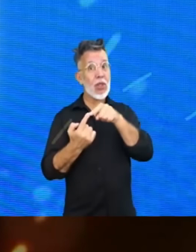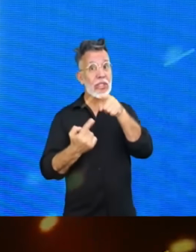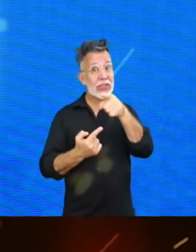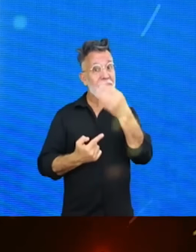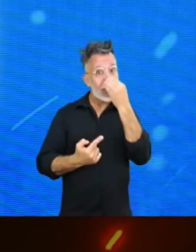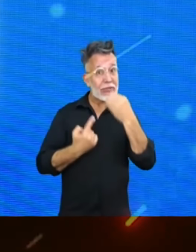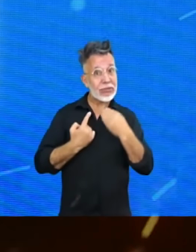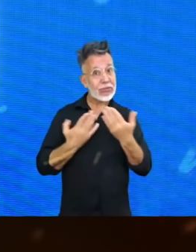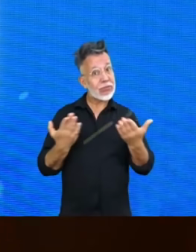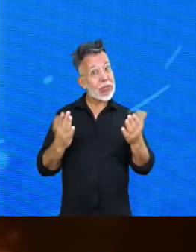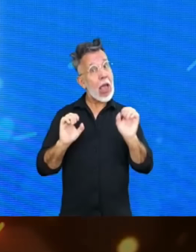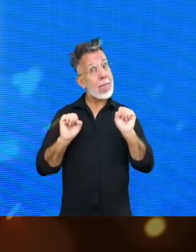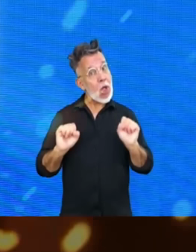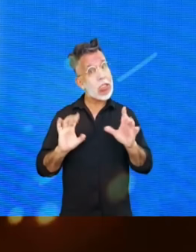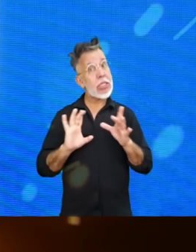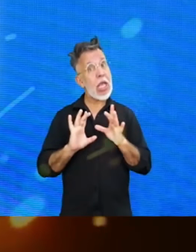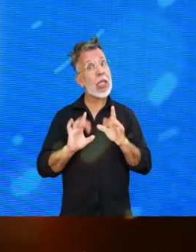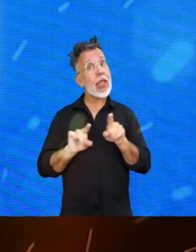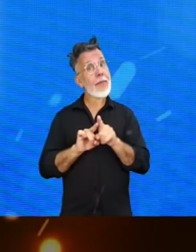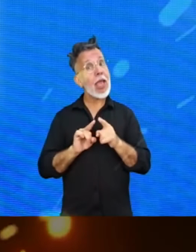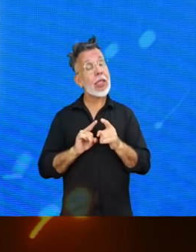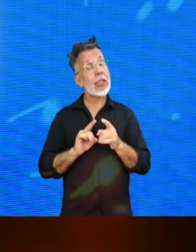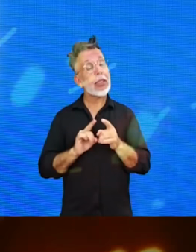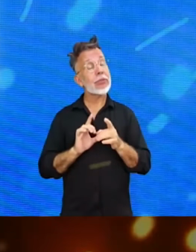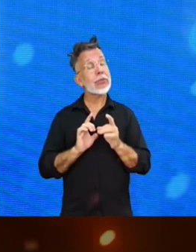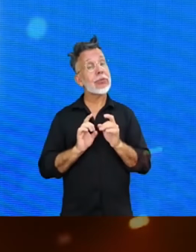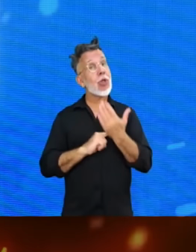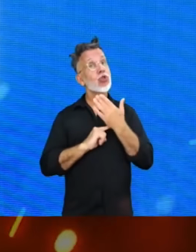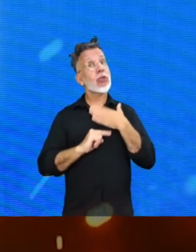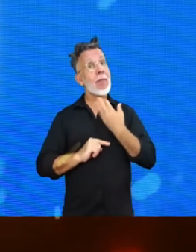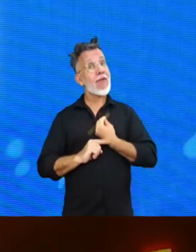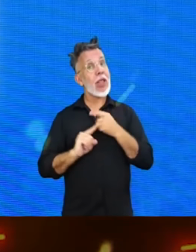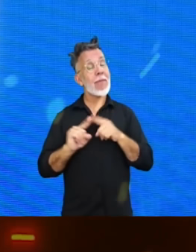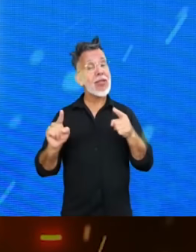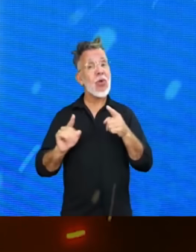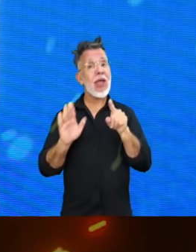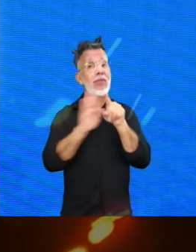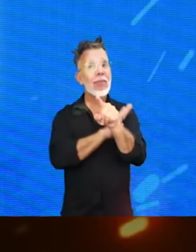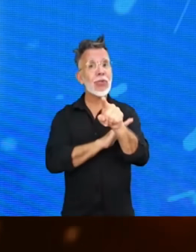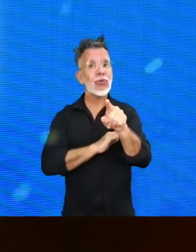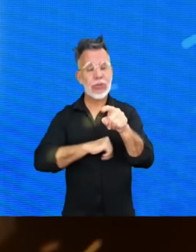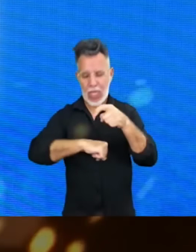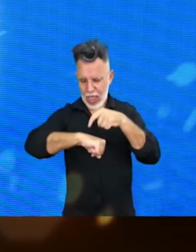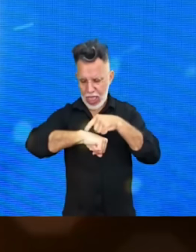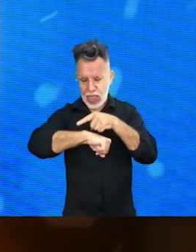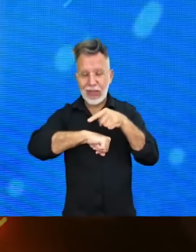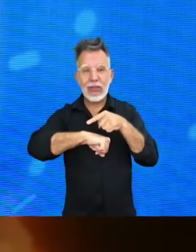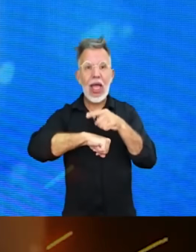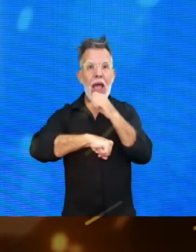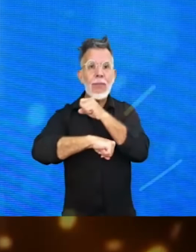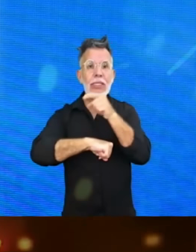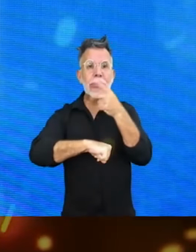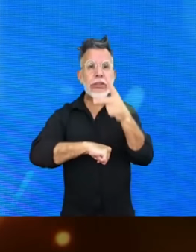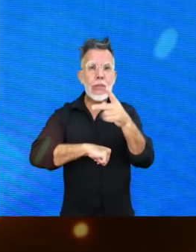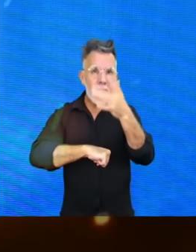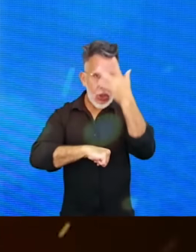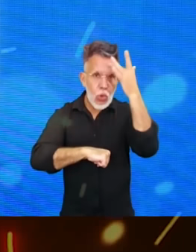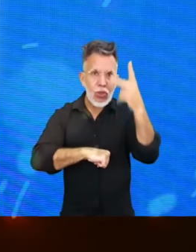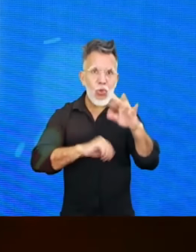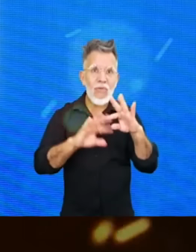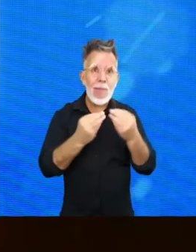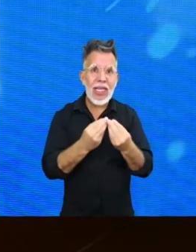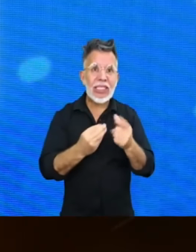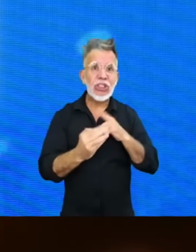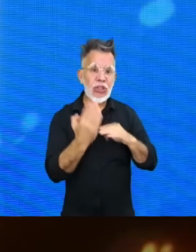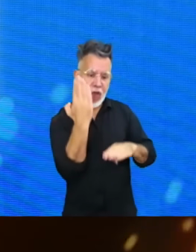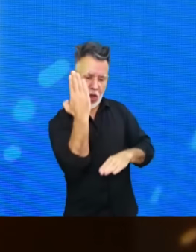livramento pra minha vida mas eu quero te fazer algumas perguntas nesse poucos segundos que me restam se alguém da sua família tivesse no 28º andar